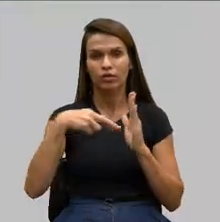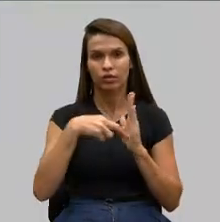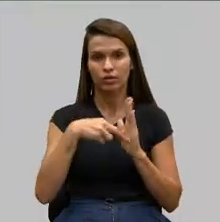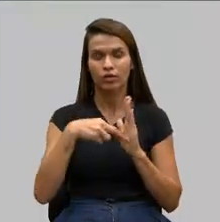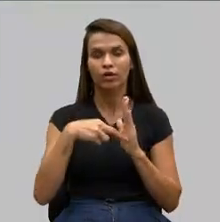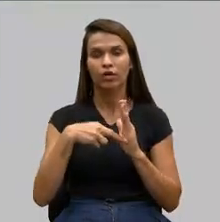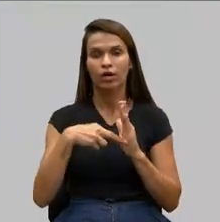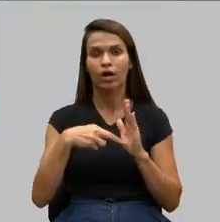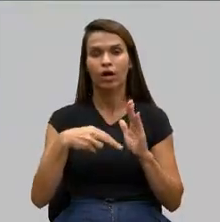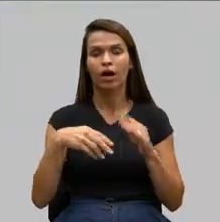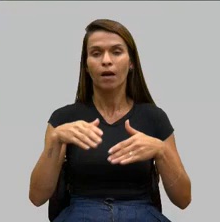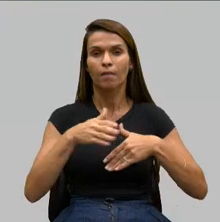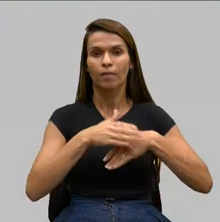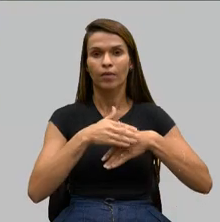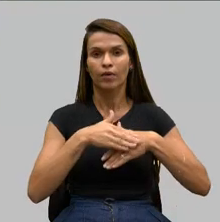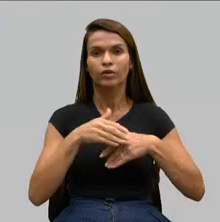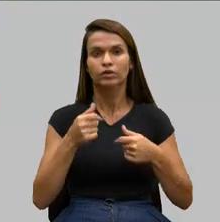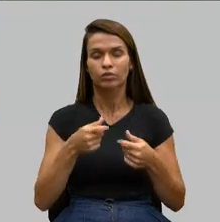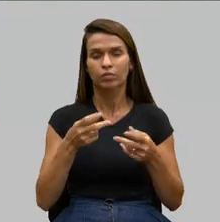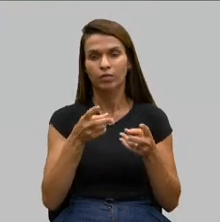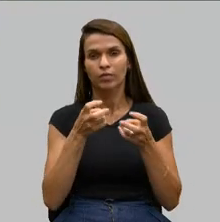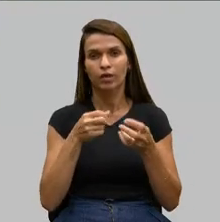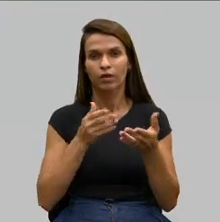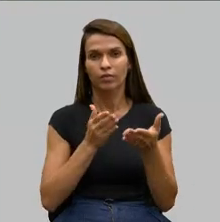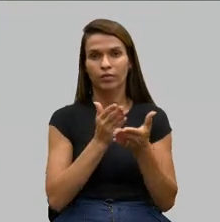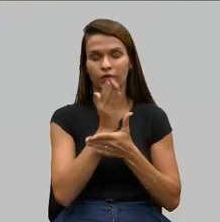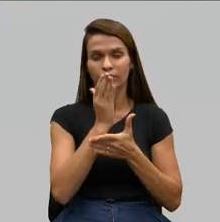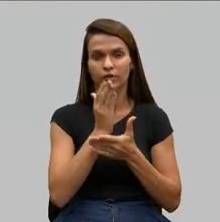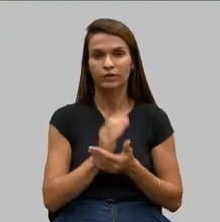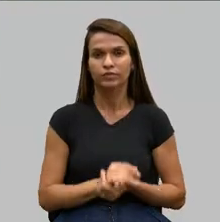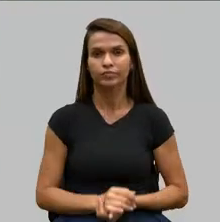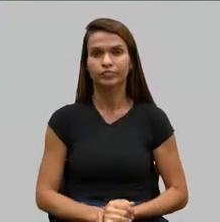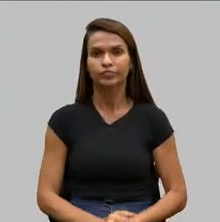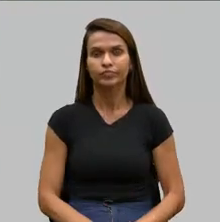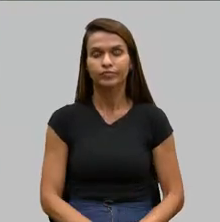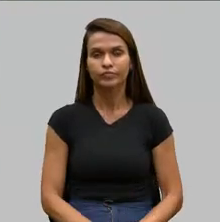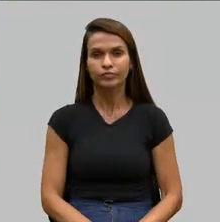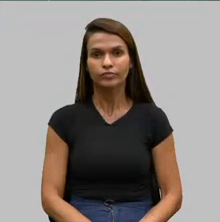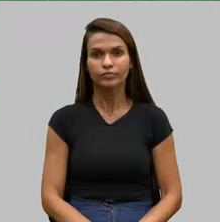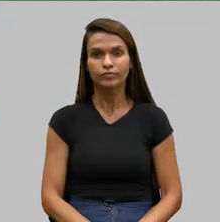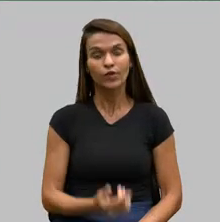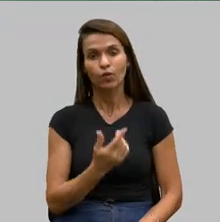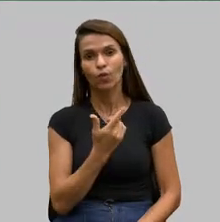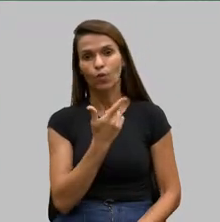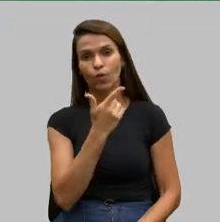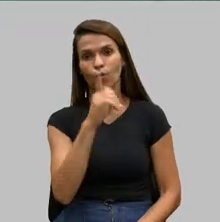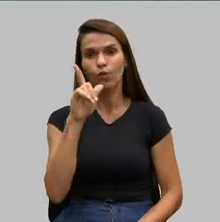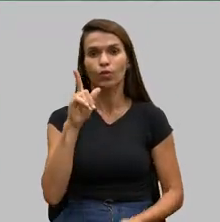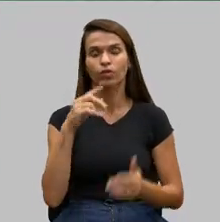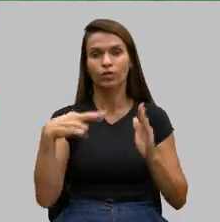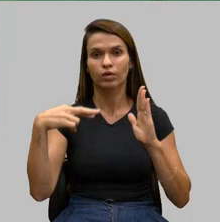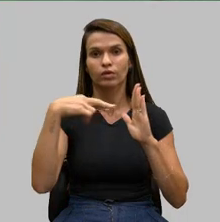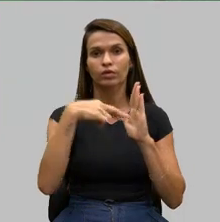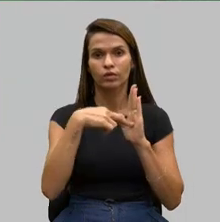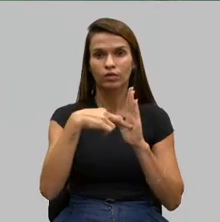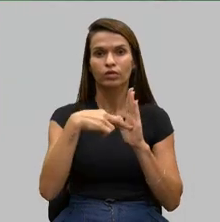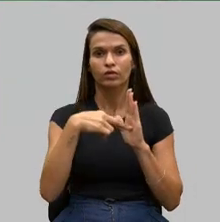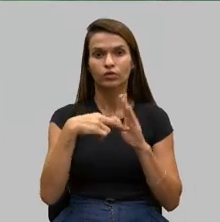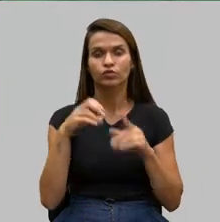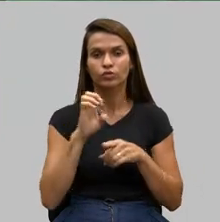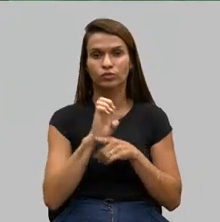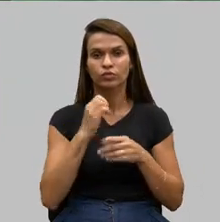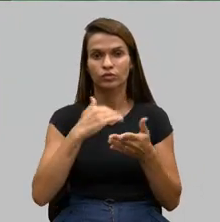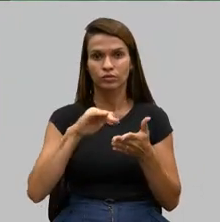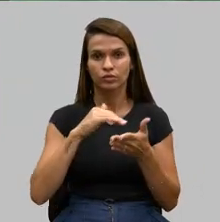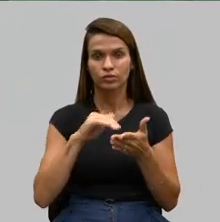permaneça como se encontra aprovado e o outro requerimento seja solicitado secretar chefe da casa